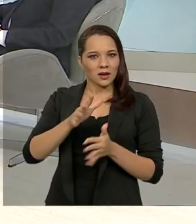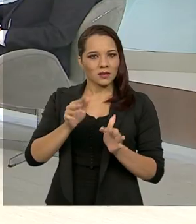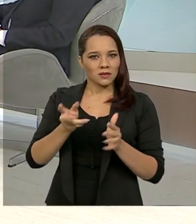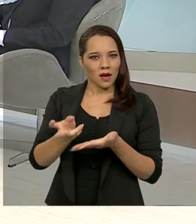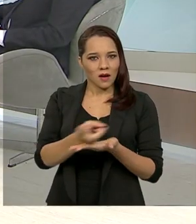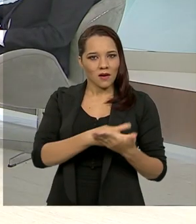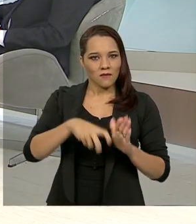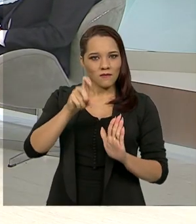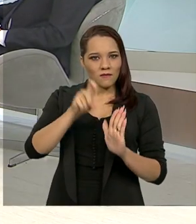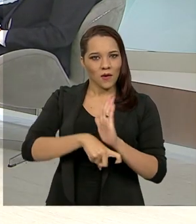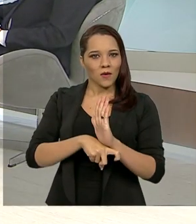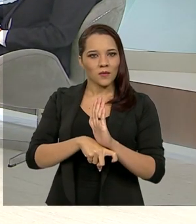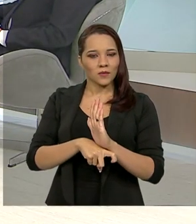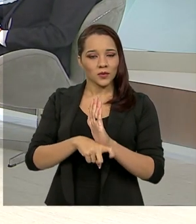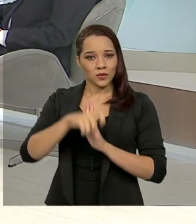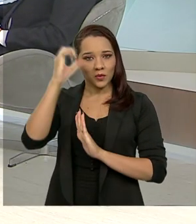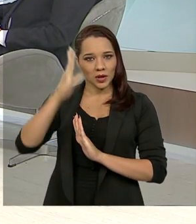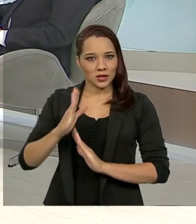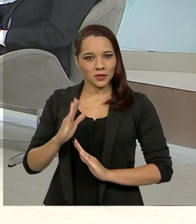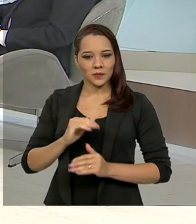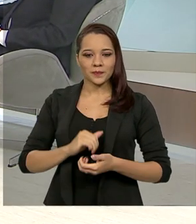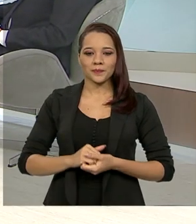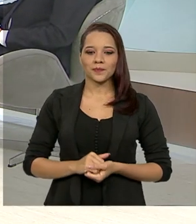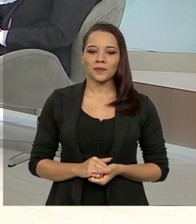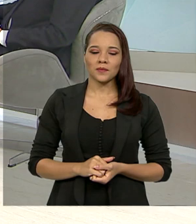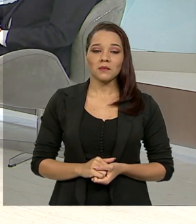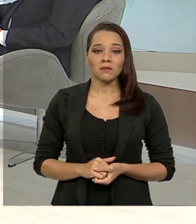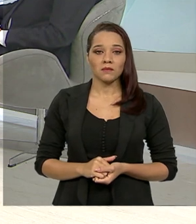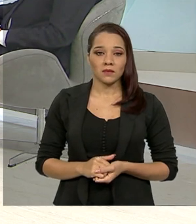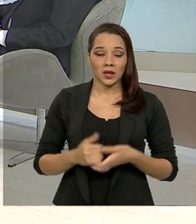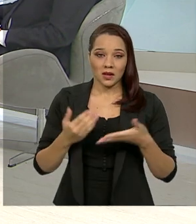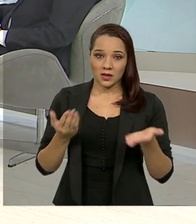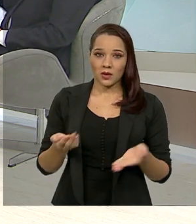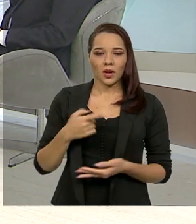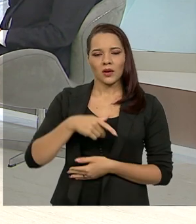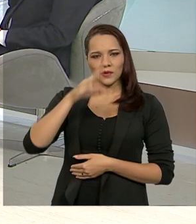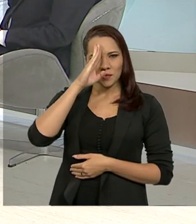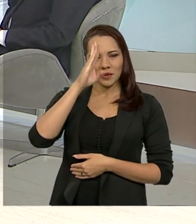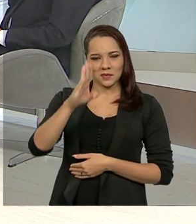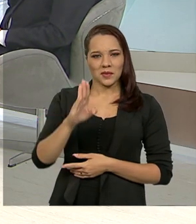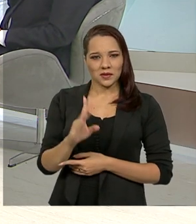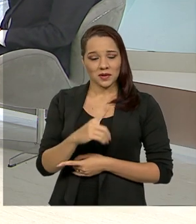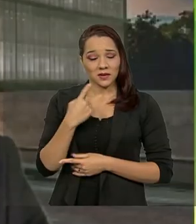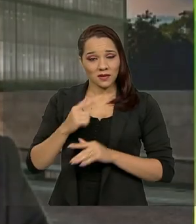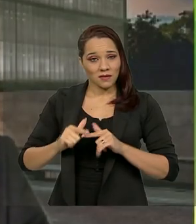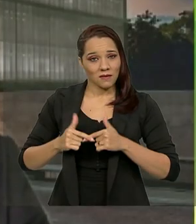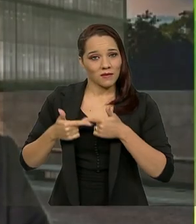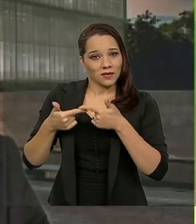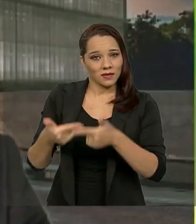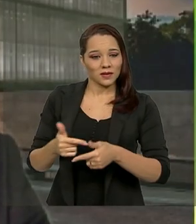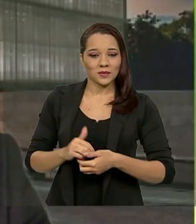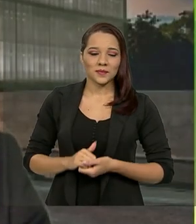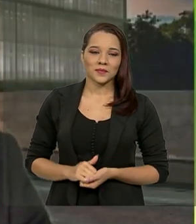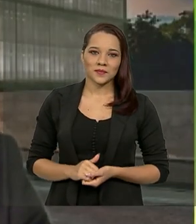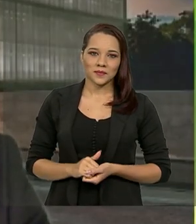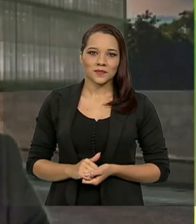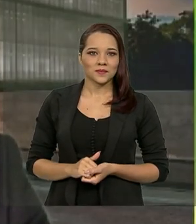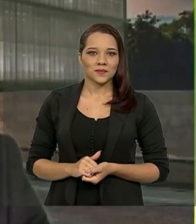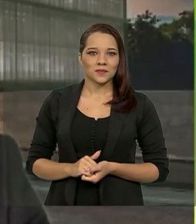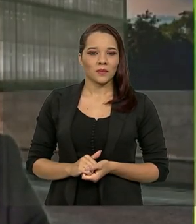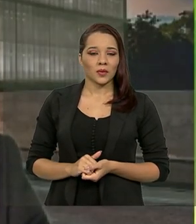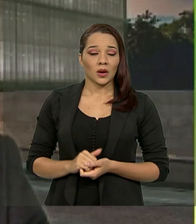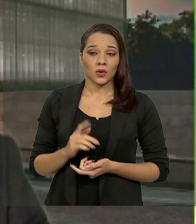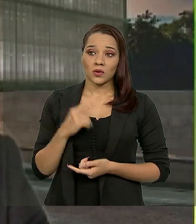tributária no Brasil, presidente? É uma das premissas que nós estamos defendendo. O